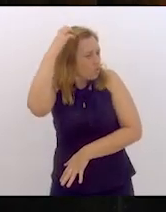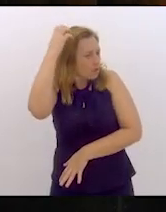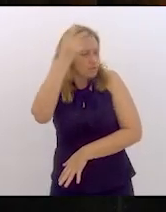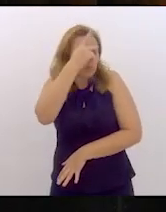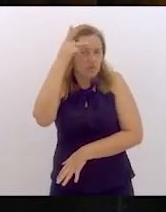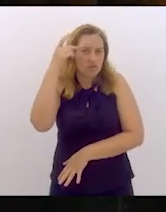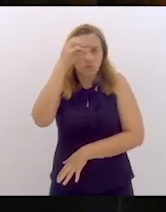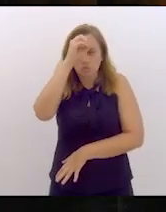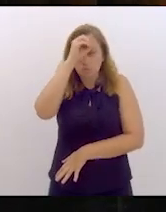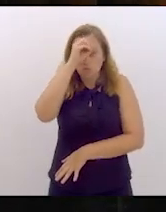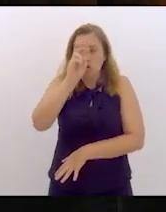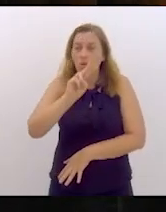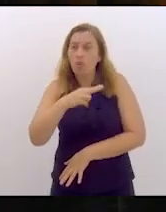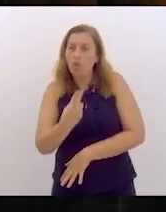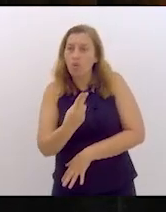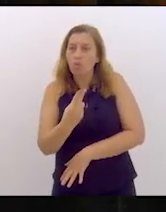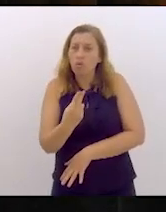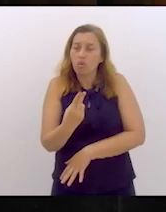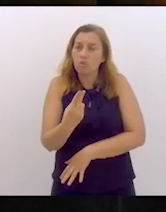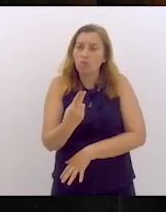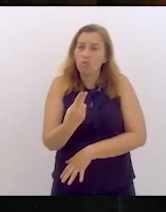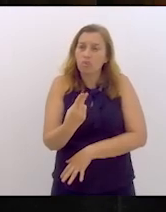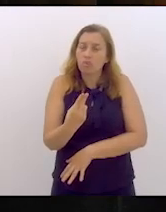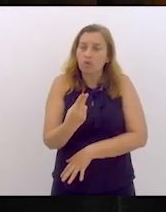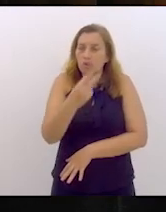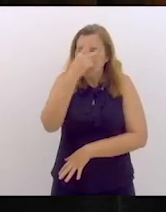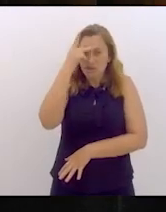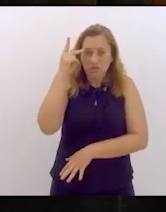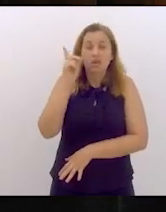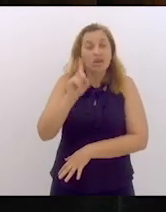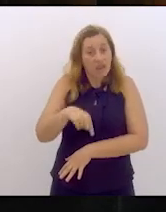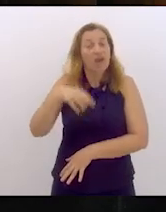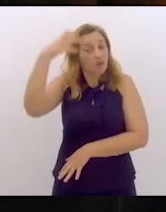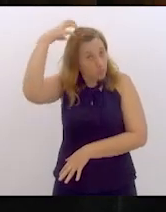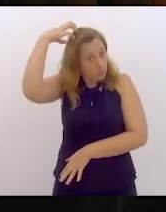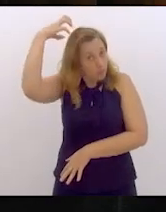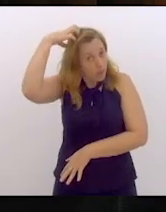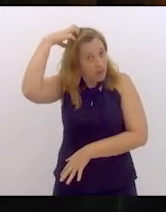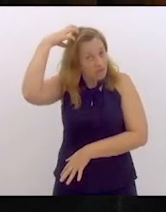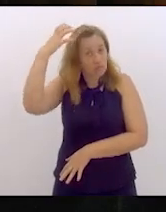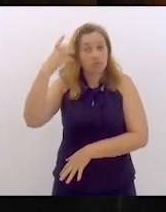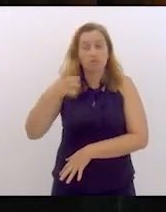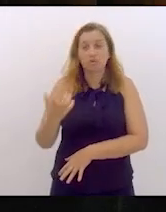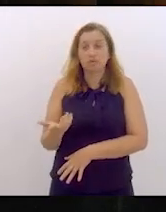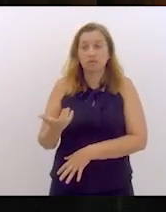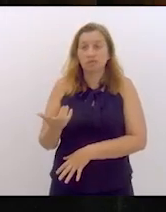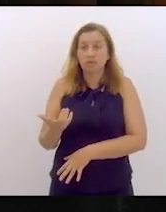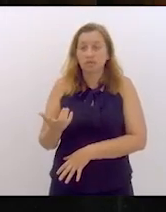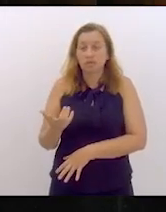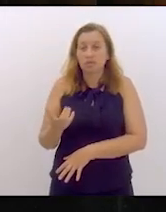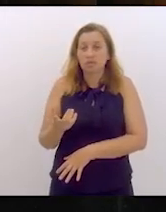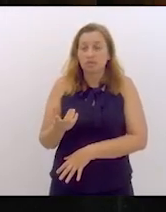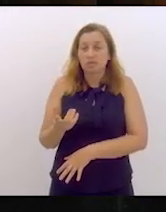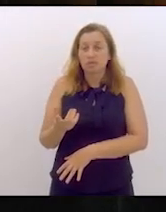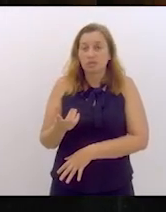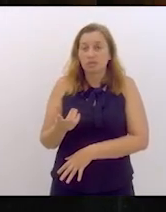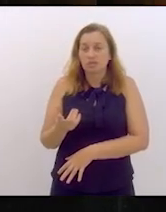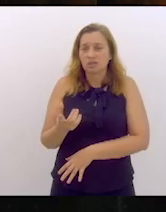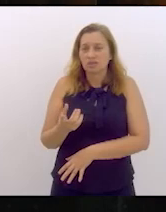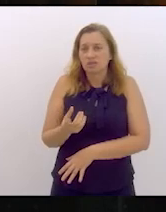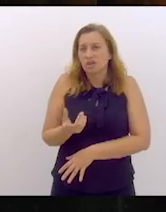ou inocentando culpados quando compete a máquina pública Estadual